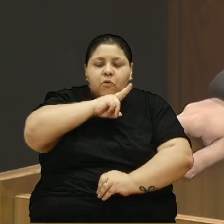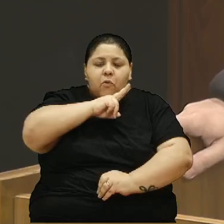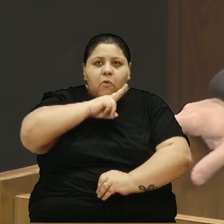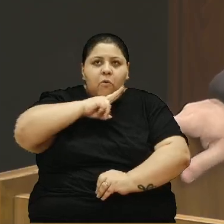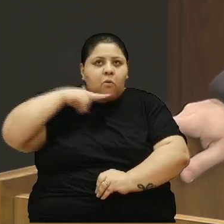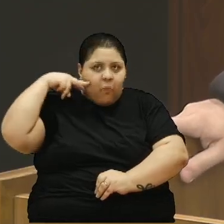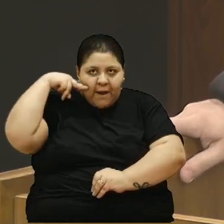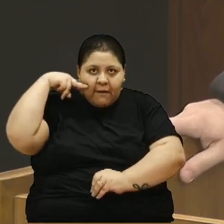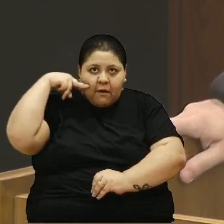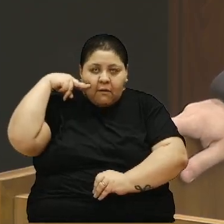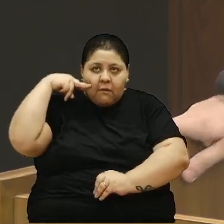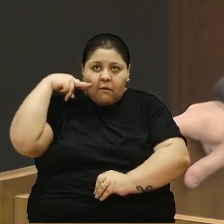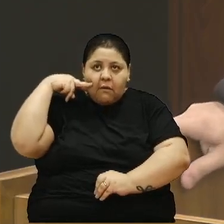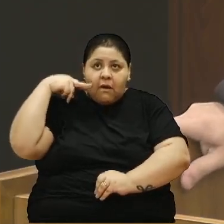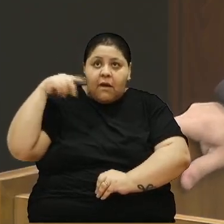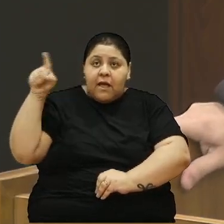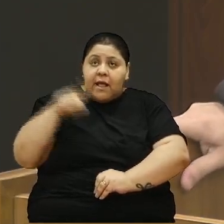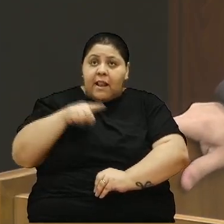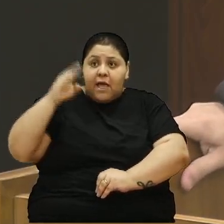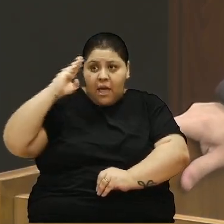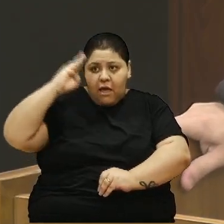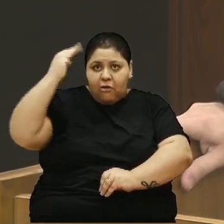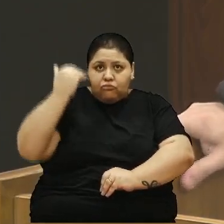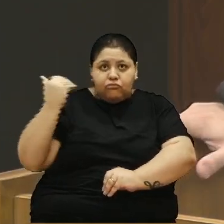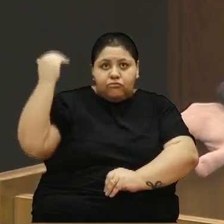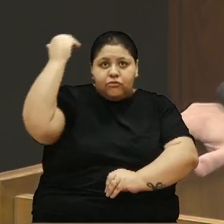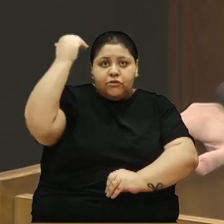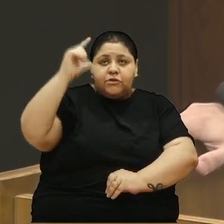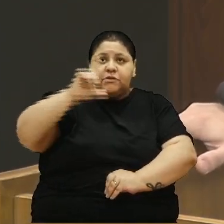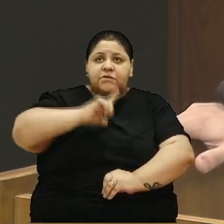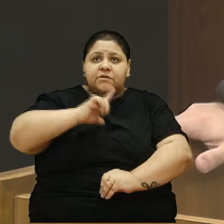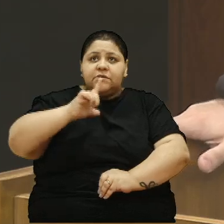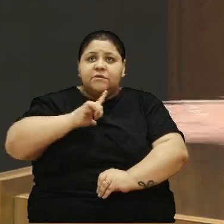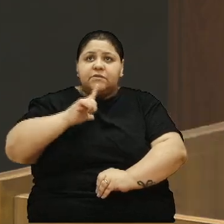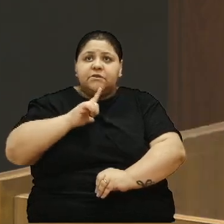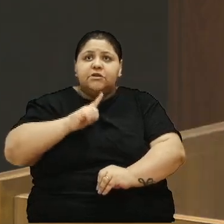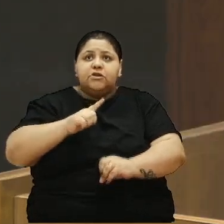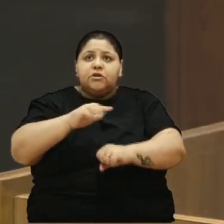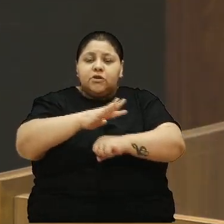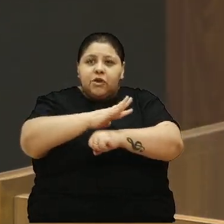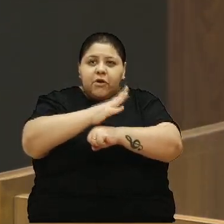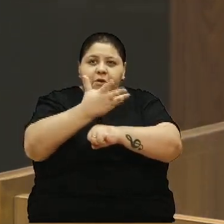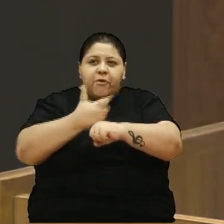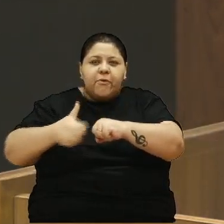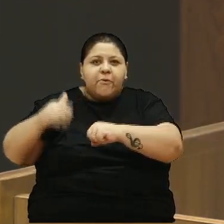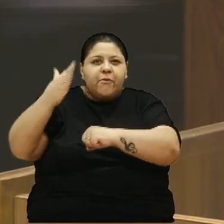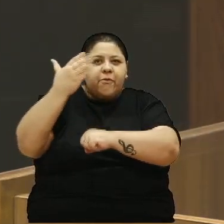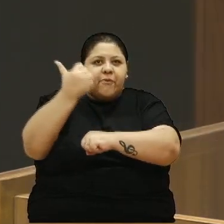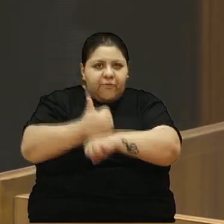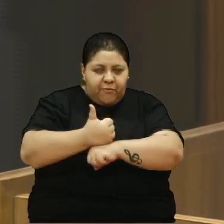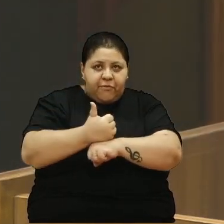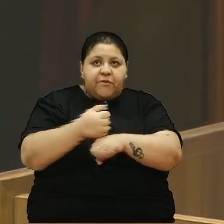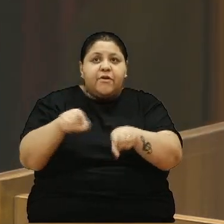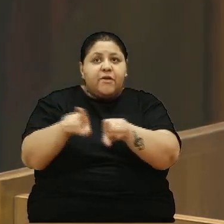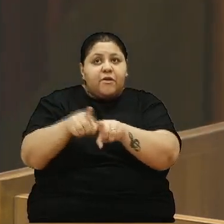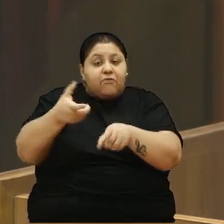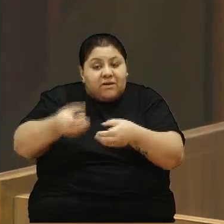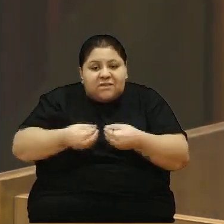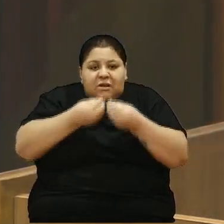República, do Estado-Maior. Ele chegou lá e falou o seguinte: tinha uma trama golpista e eu tentei demovê-lo.